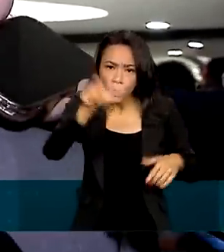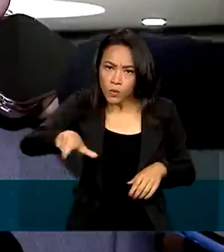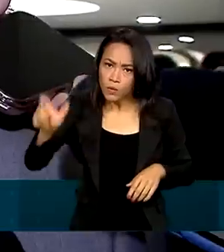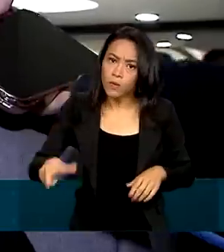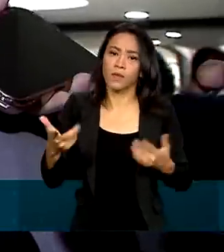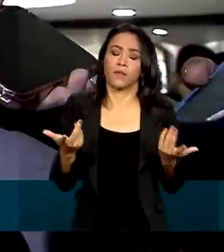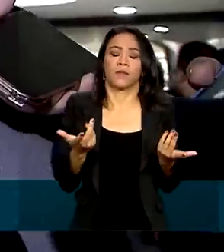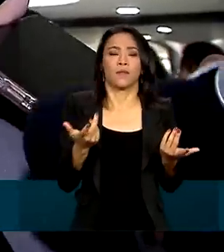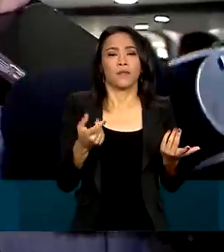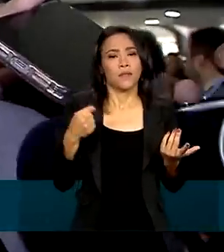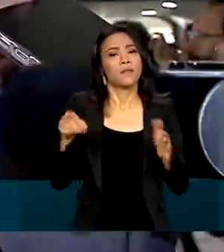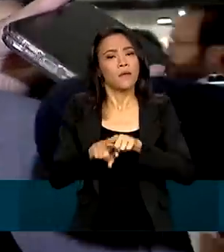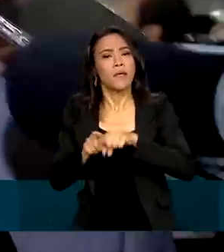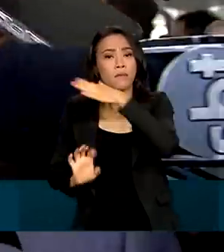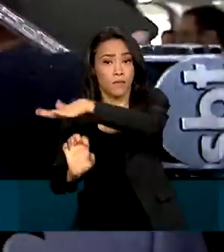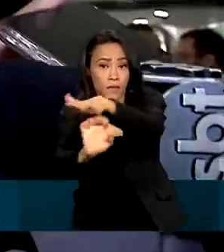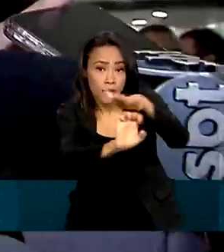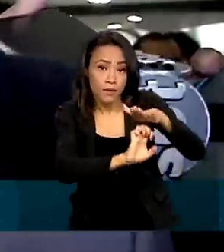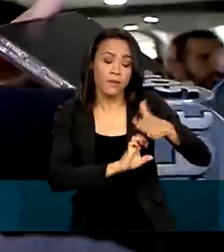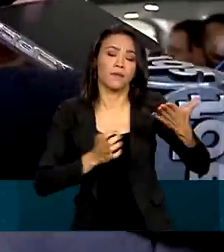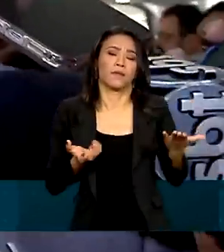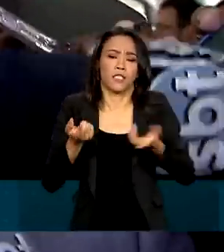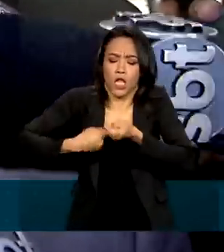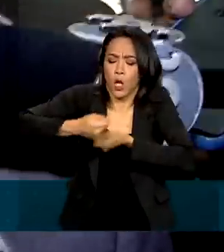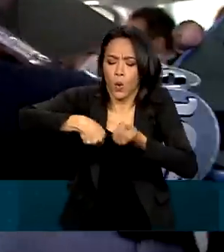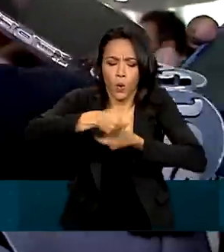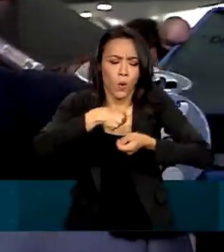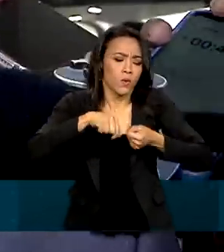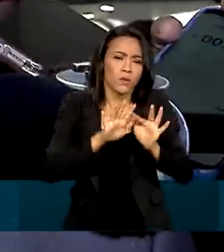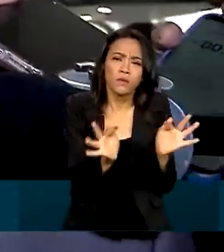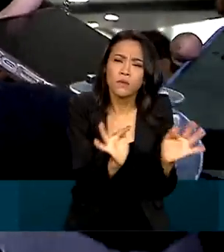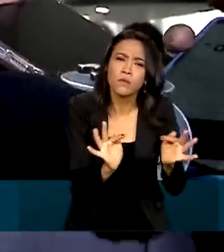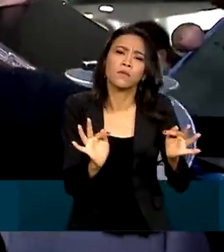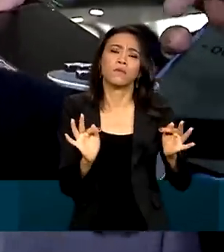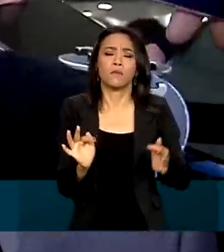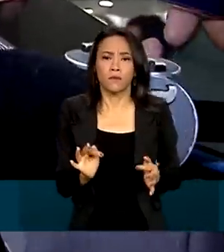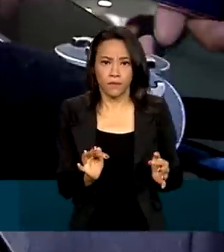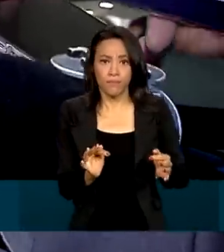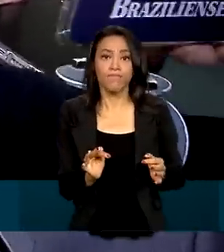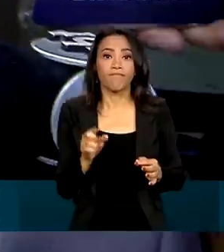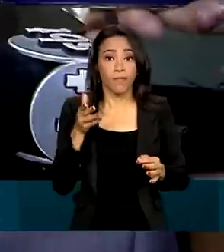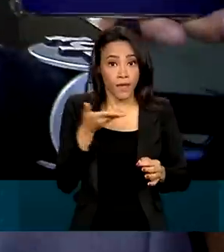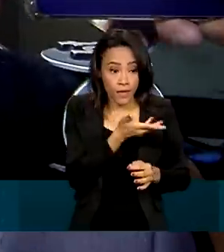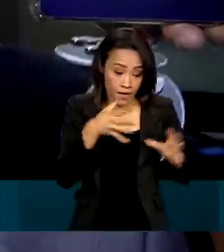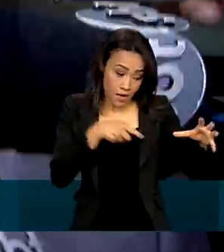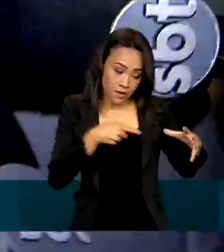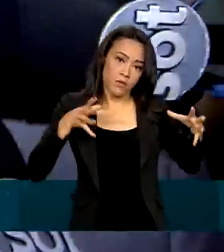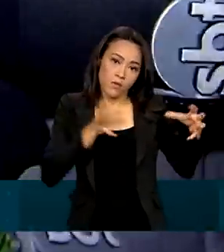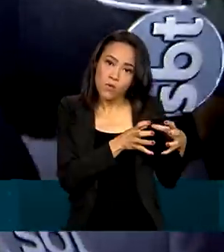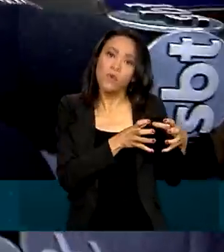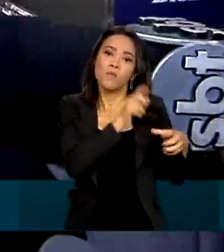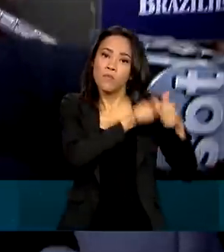para micro pequenas negócios e aqui que vão trabalhar aí